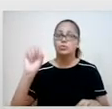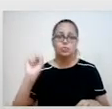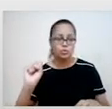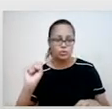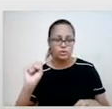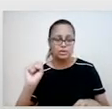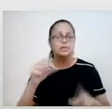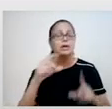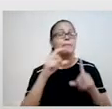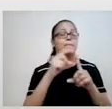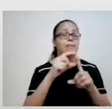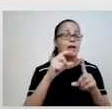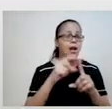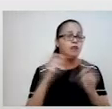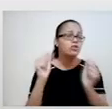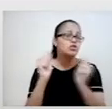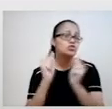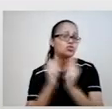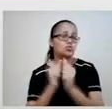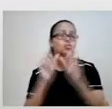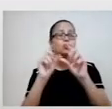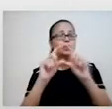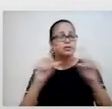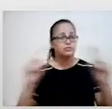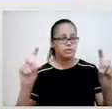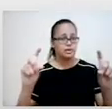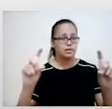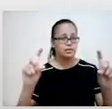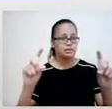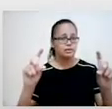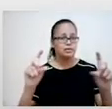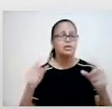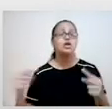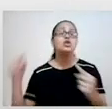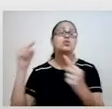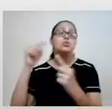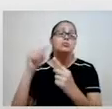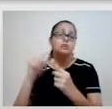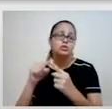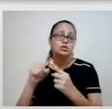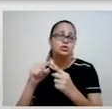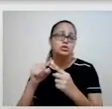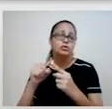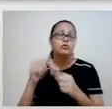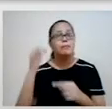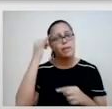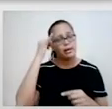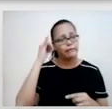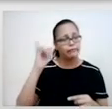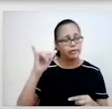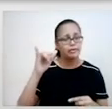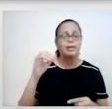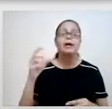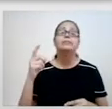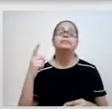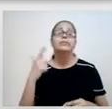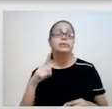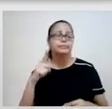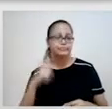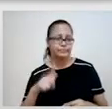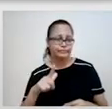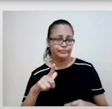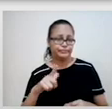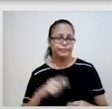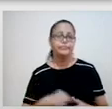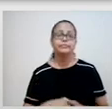conectar as frases, e com qual objetivo? Justamente evitar essa repetição. Então, observem aqui,